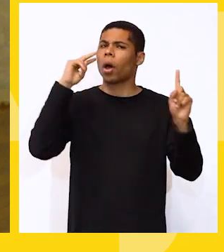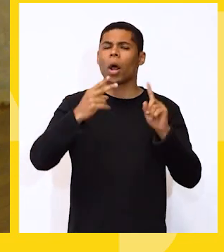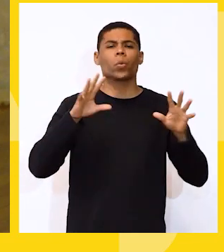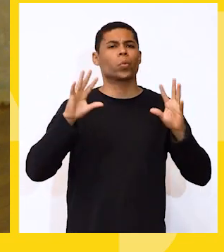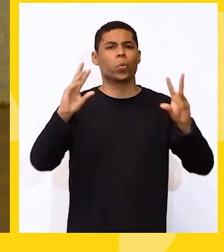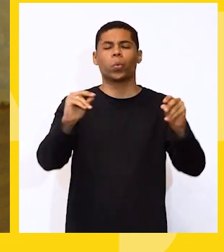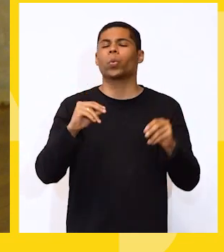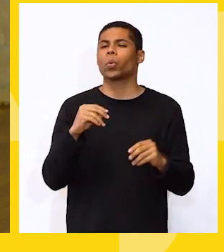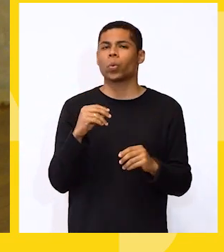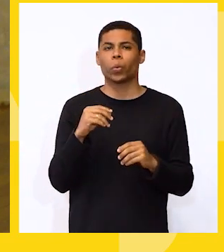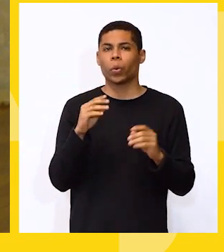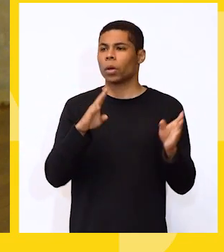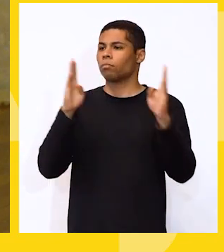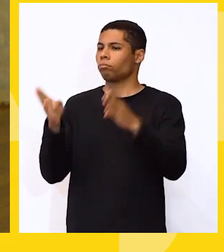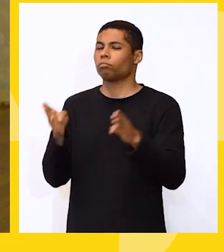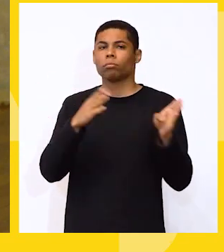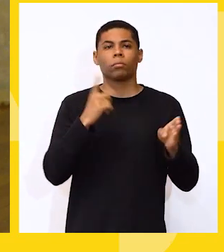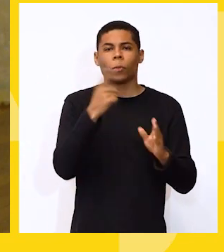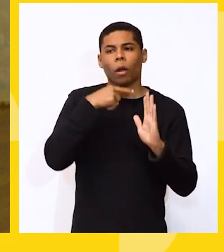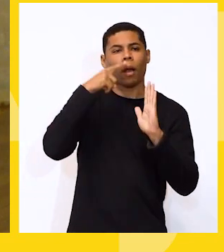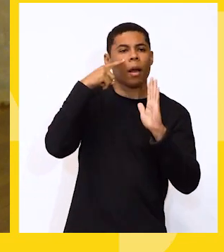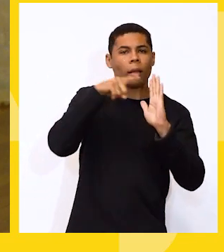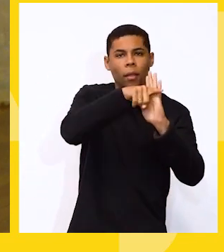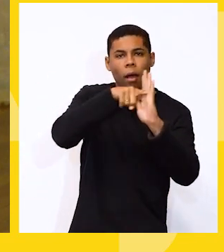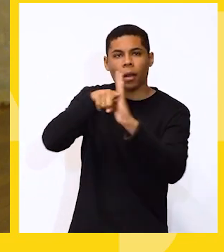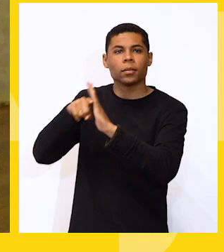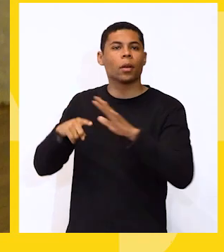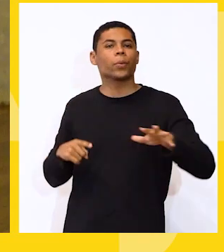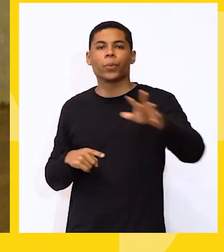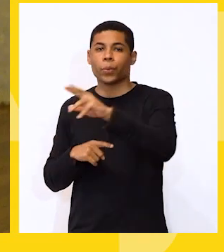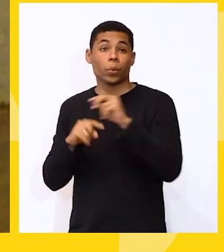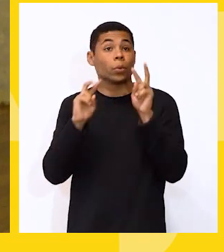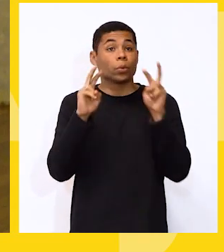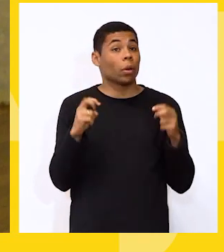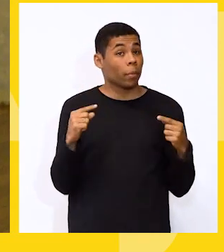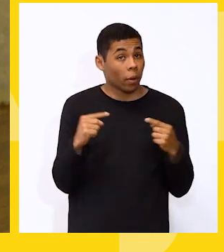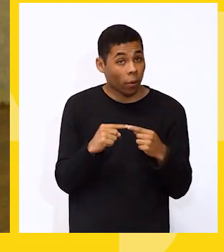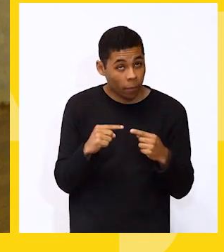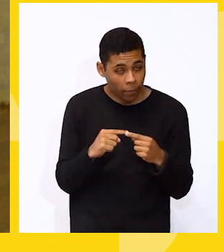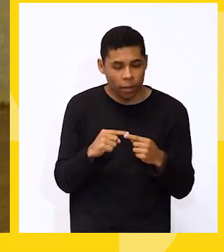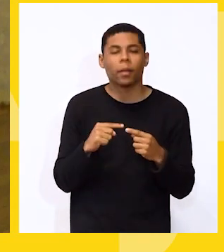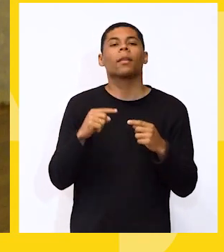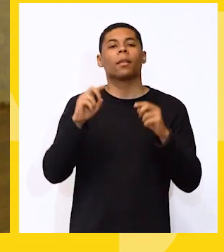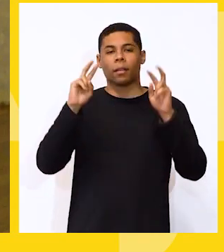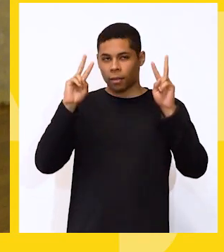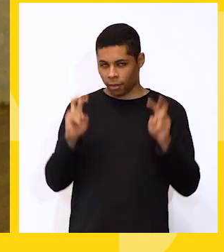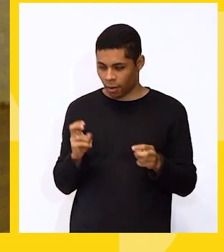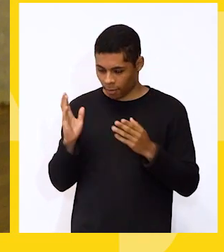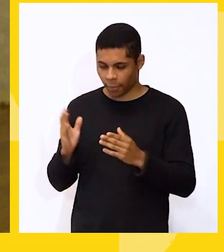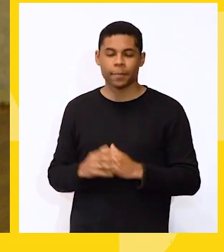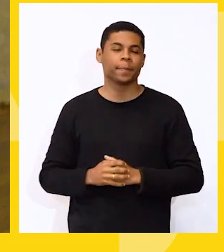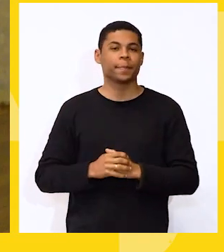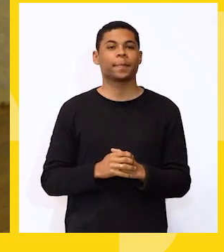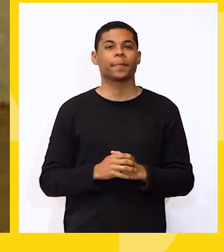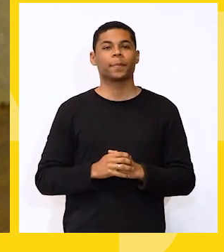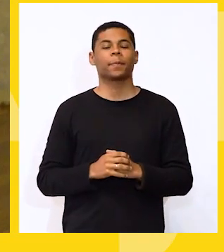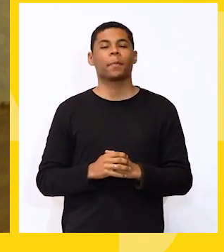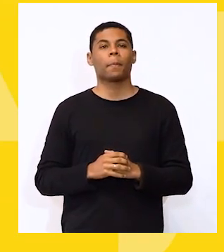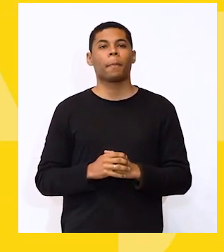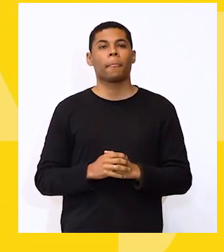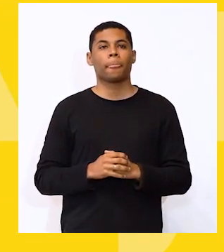ângulos todos os lados analisando todos as nuances relacionadas com esse importante tema